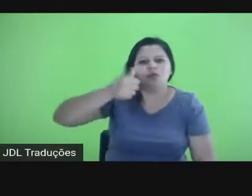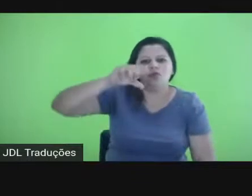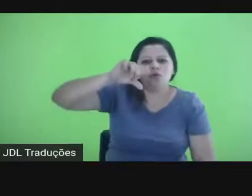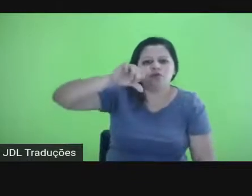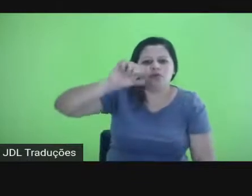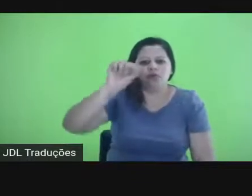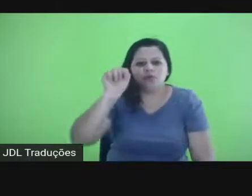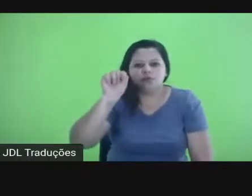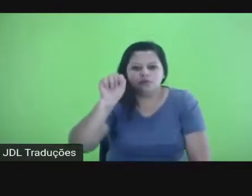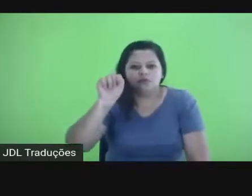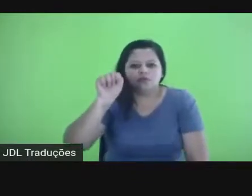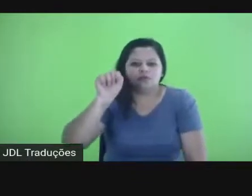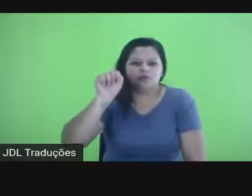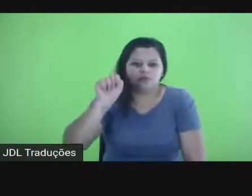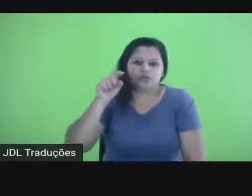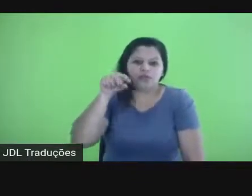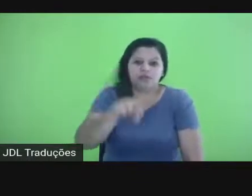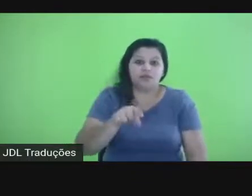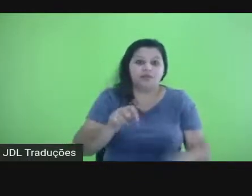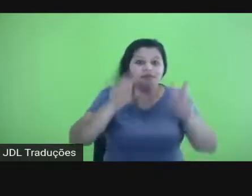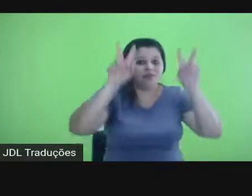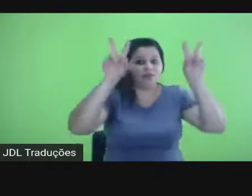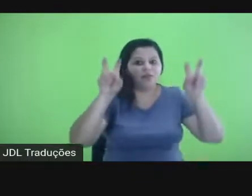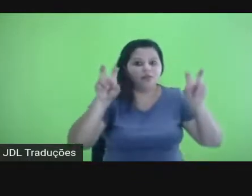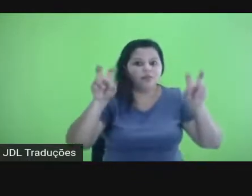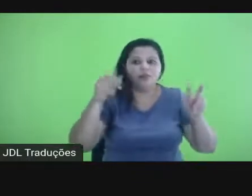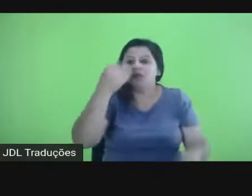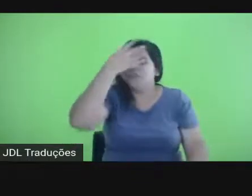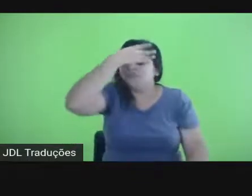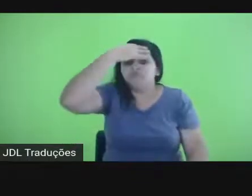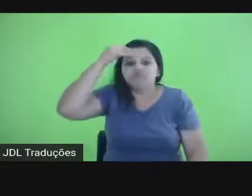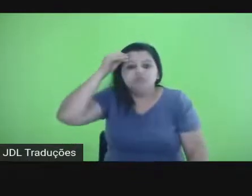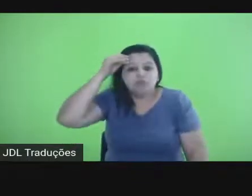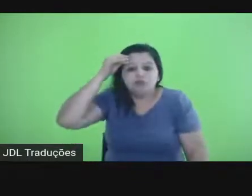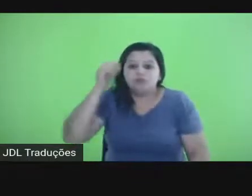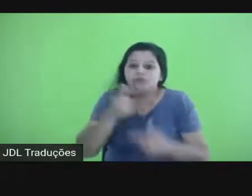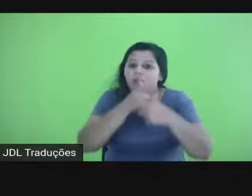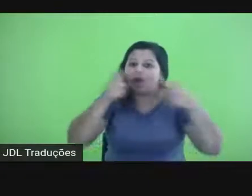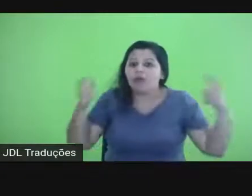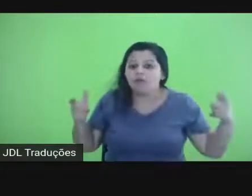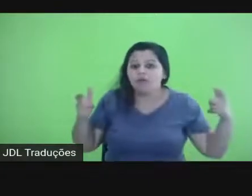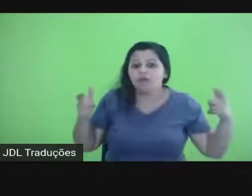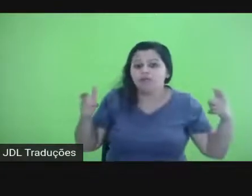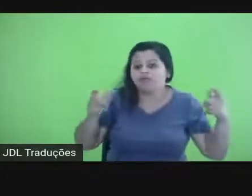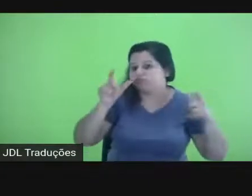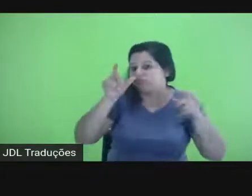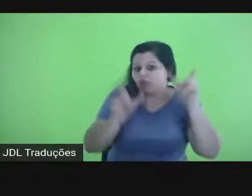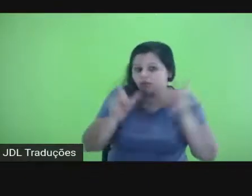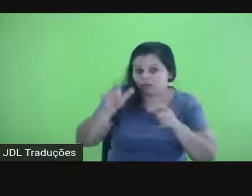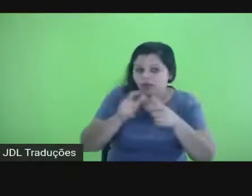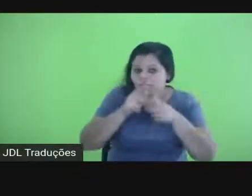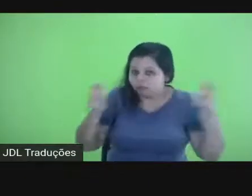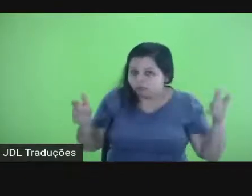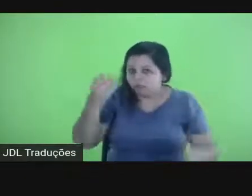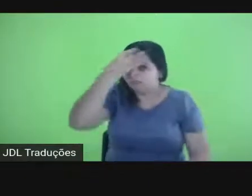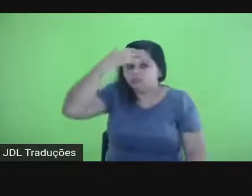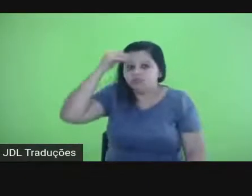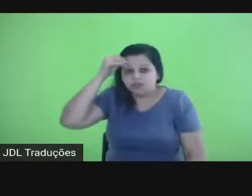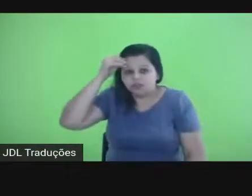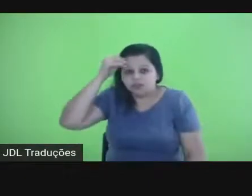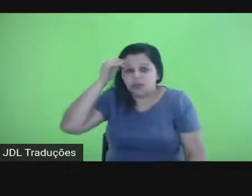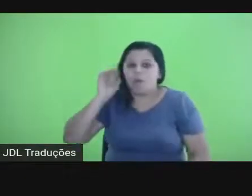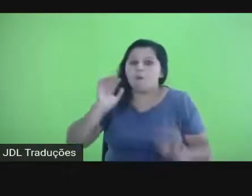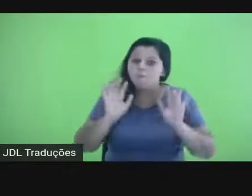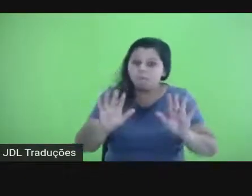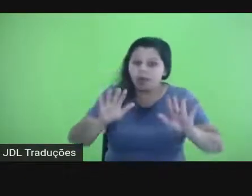aí, esse termo ele é esquecido pela grande maioria das pessoas, mas não pelo povo da luta urbana. O movimento